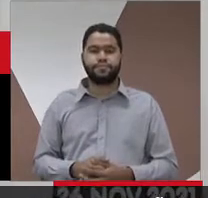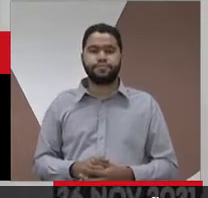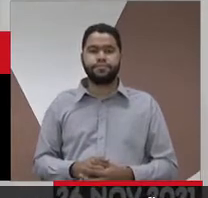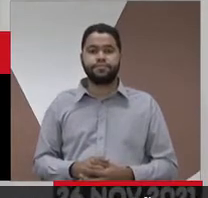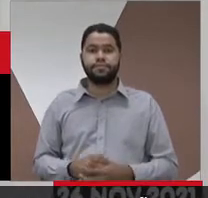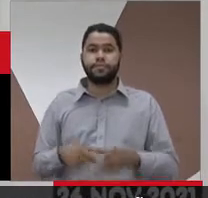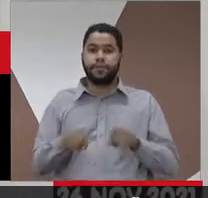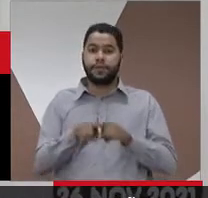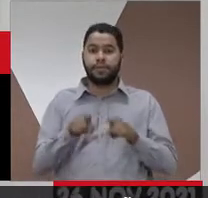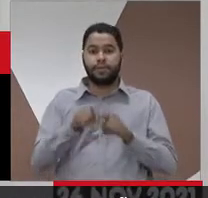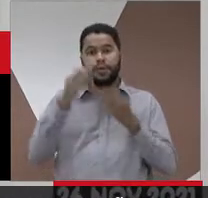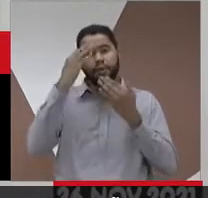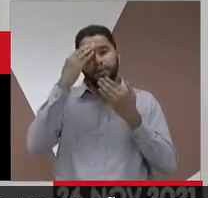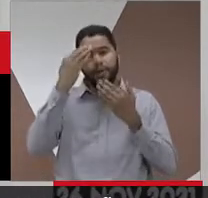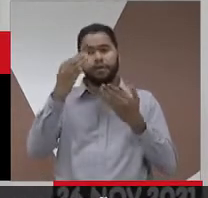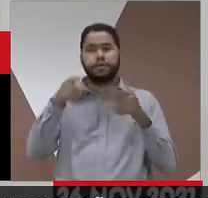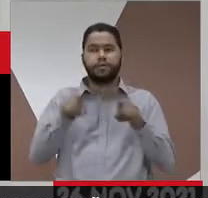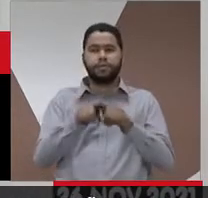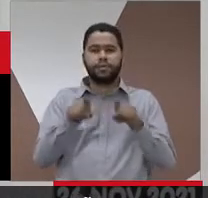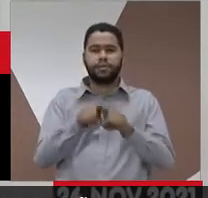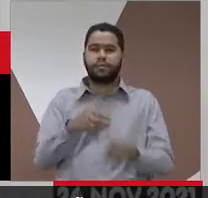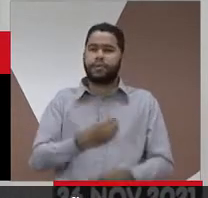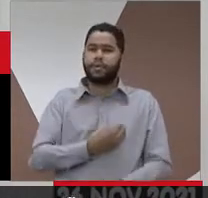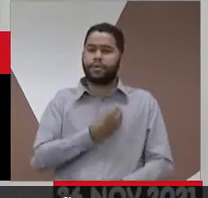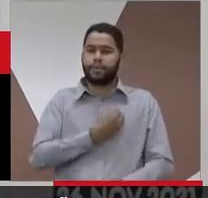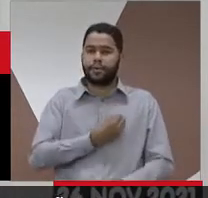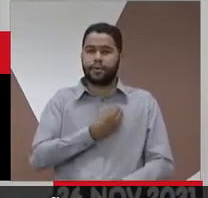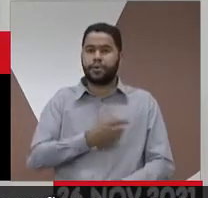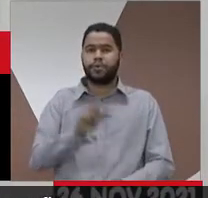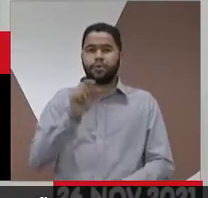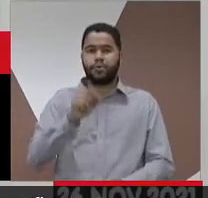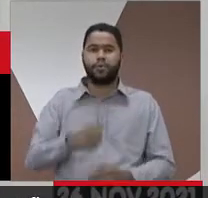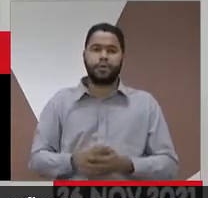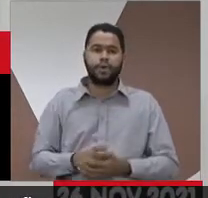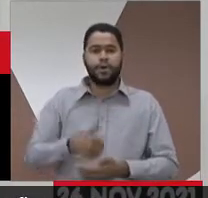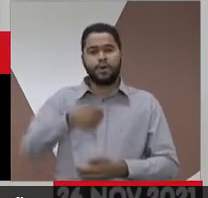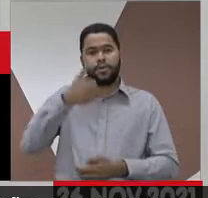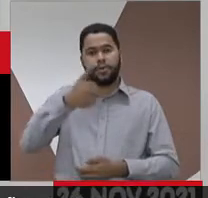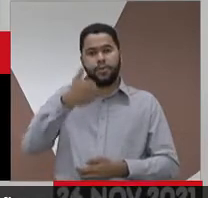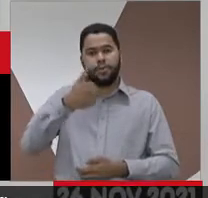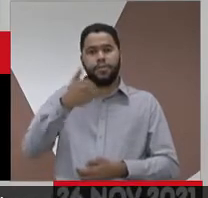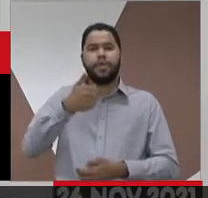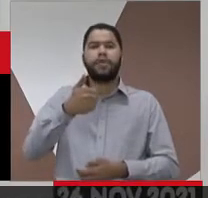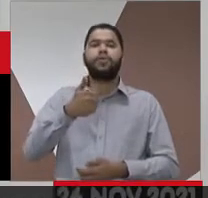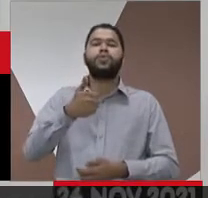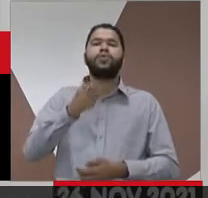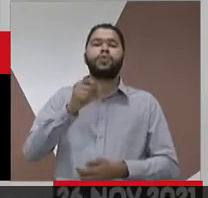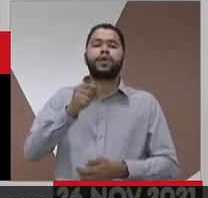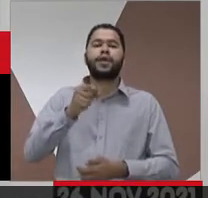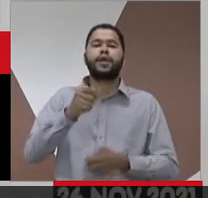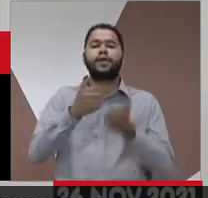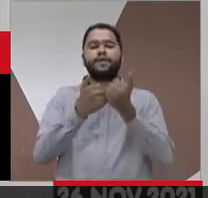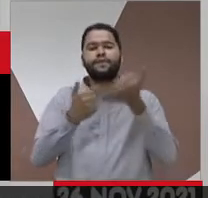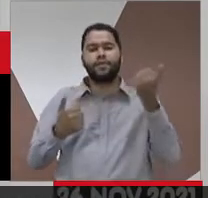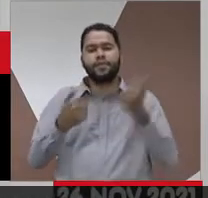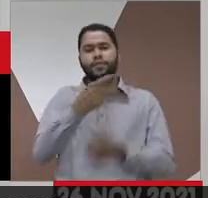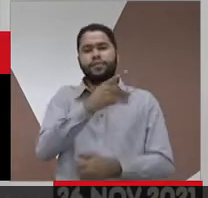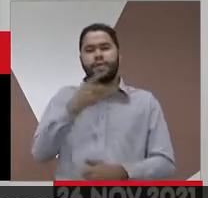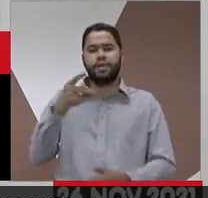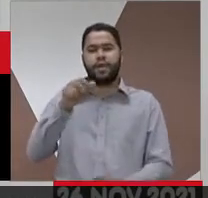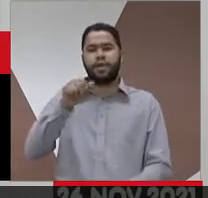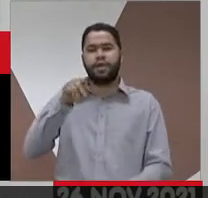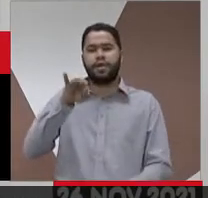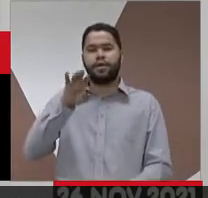Agradeço também a presença do primeiro vice-presidente desta casa, amigo, deputado Antônio Carlos